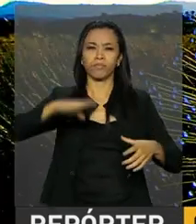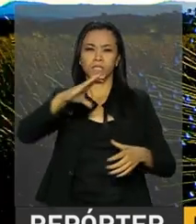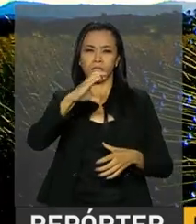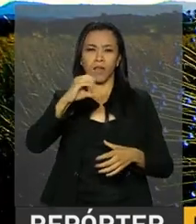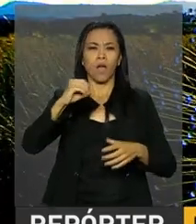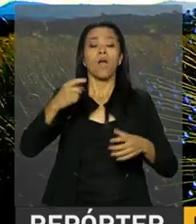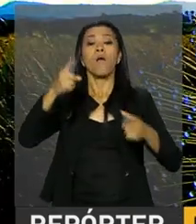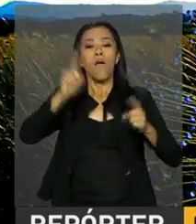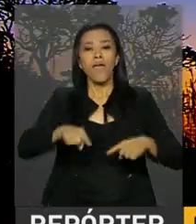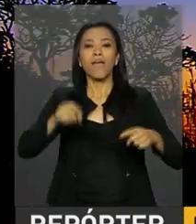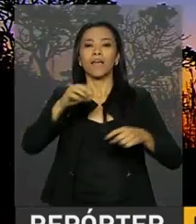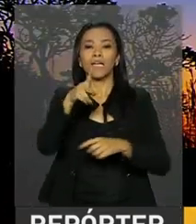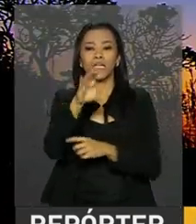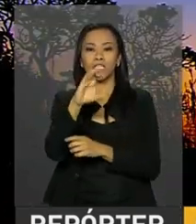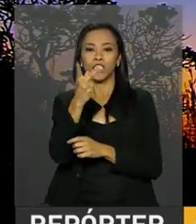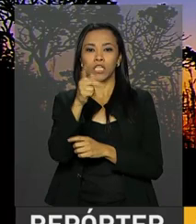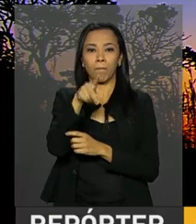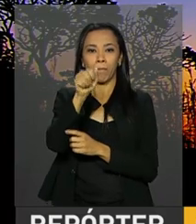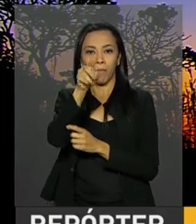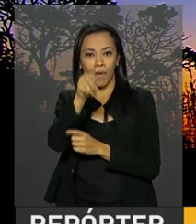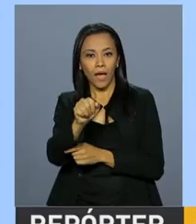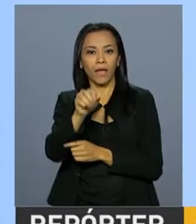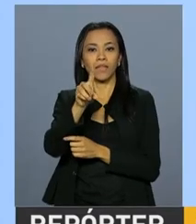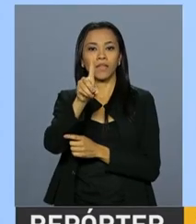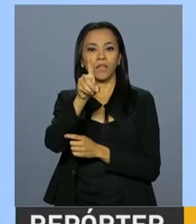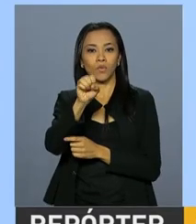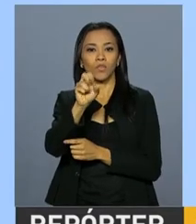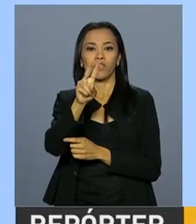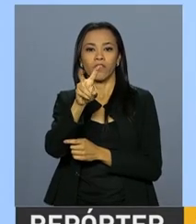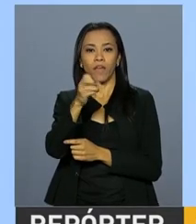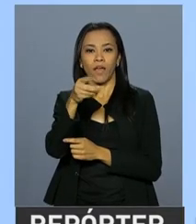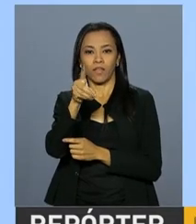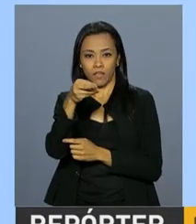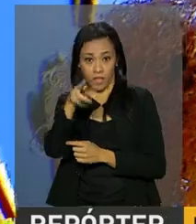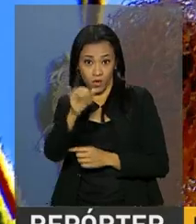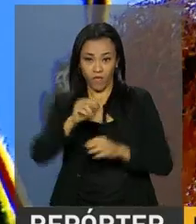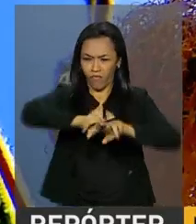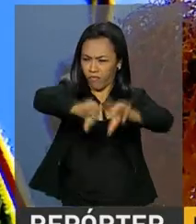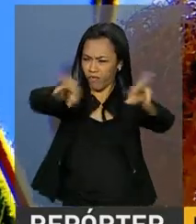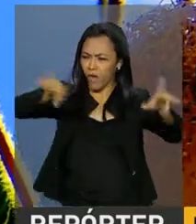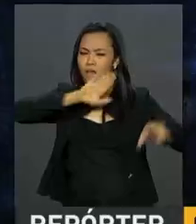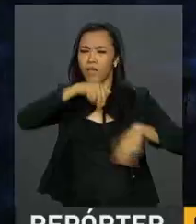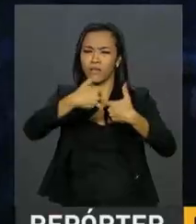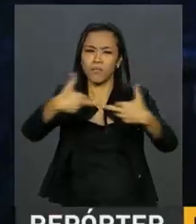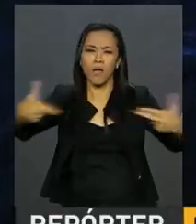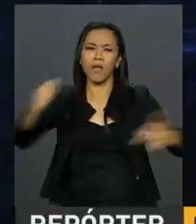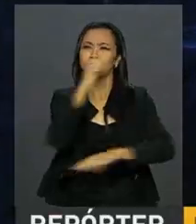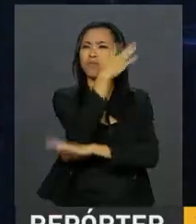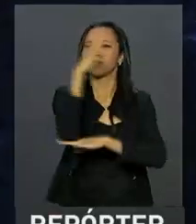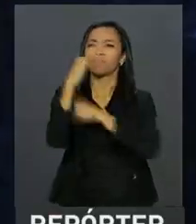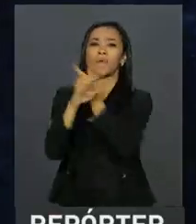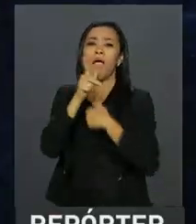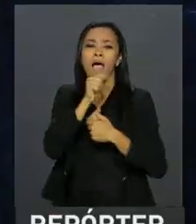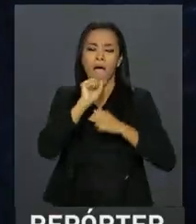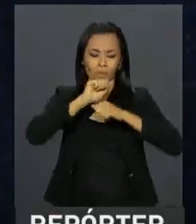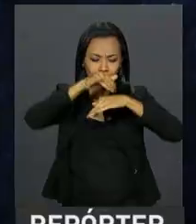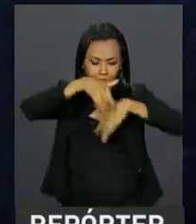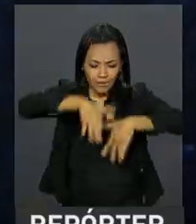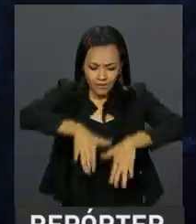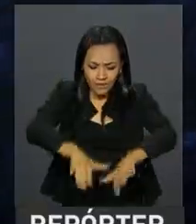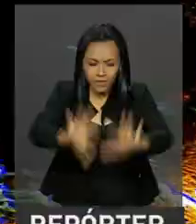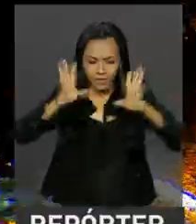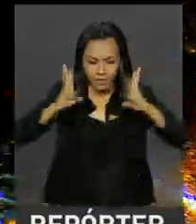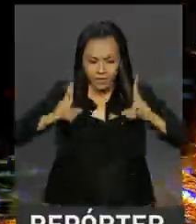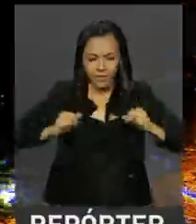da Chapada dos Veadeiros um espaço que encanta pela variedade de animais vegetação e águas cristalinas de